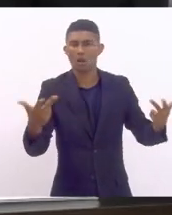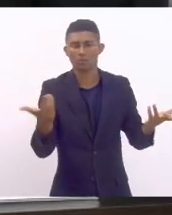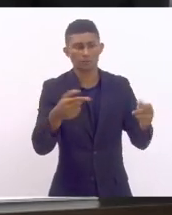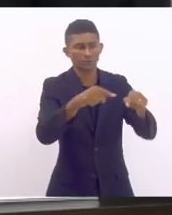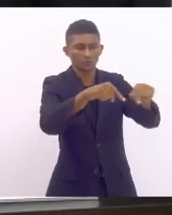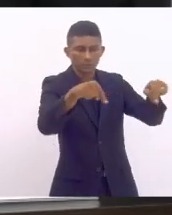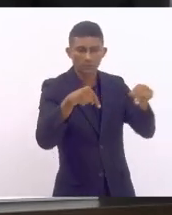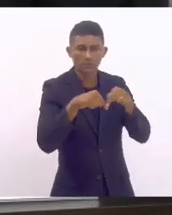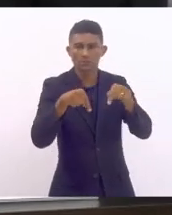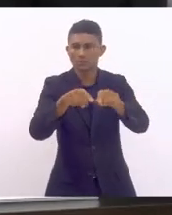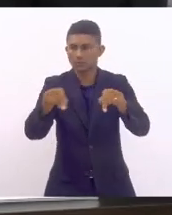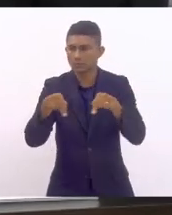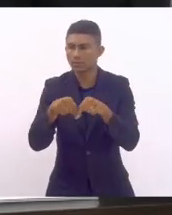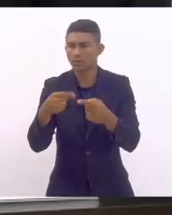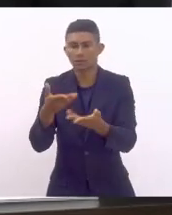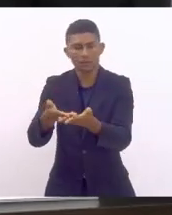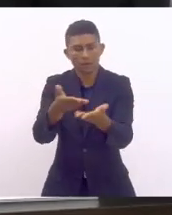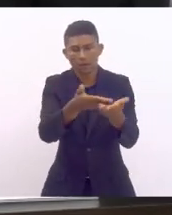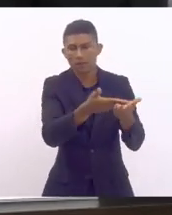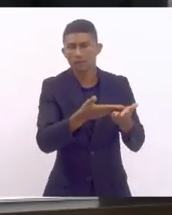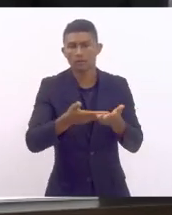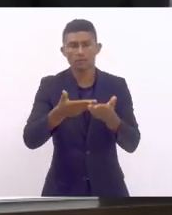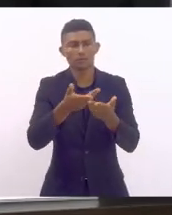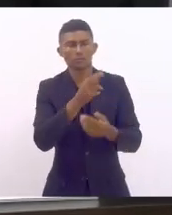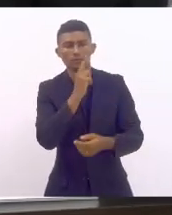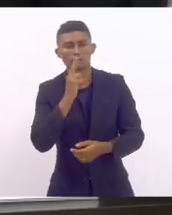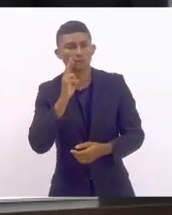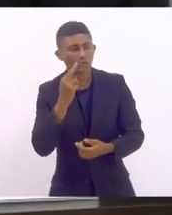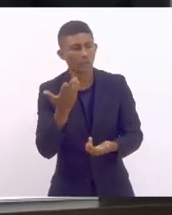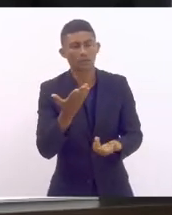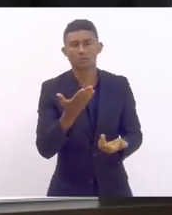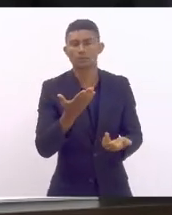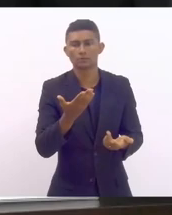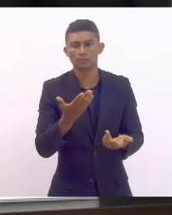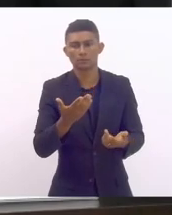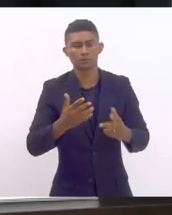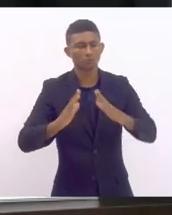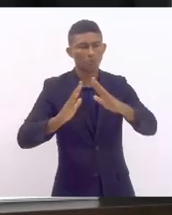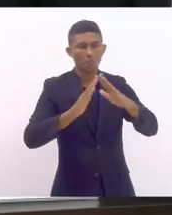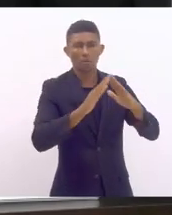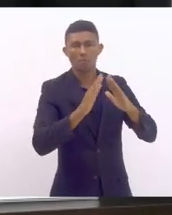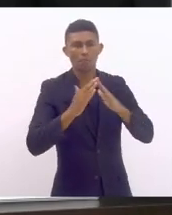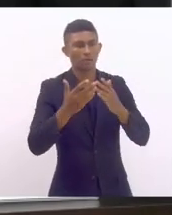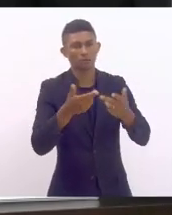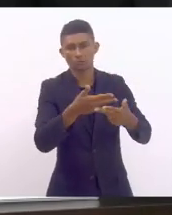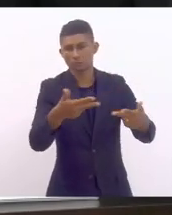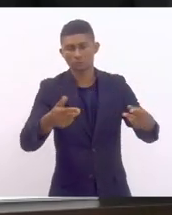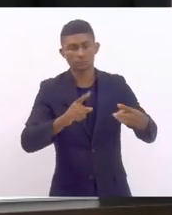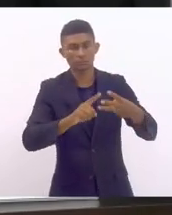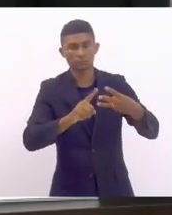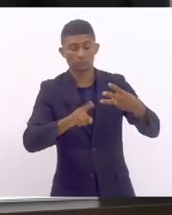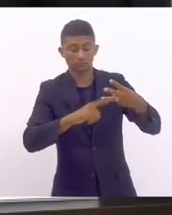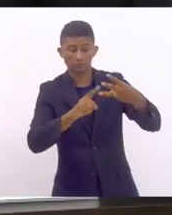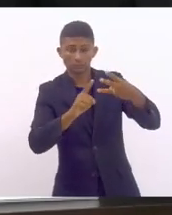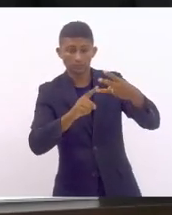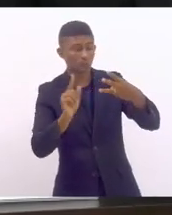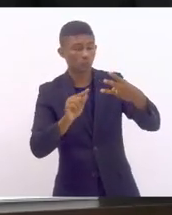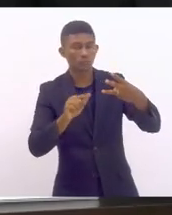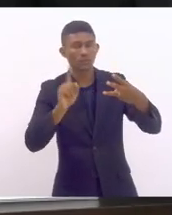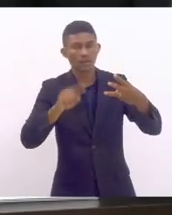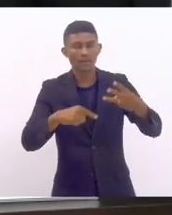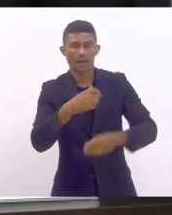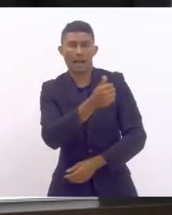salas de aula restaurantes estudantes moradia na e assistência estudantil